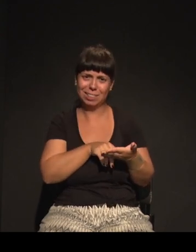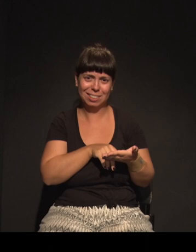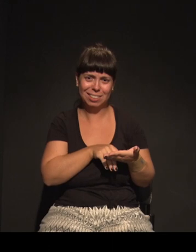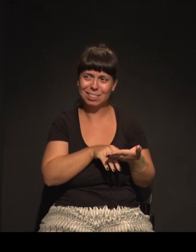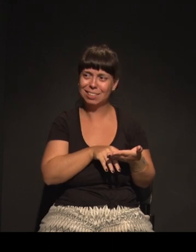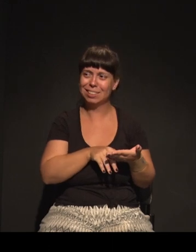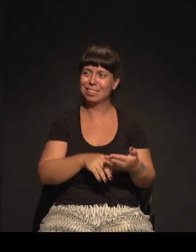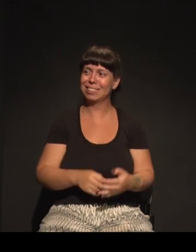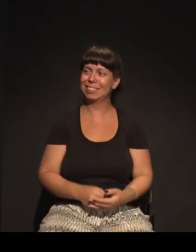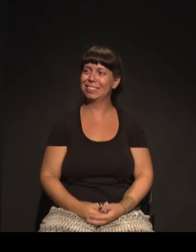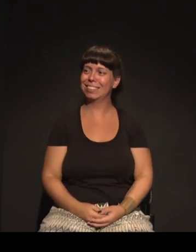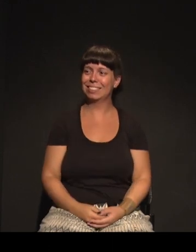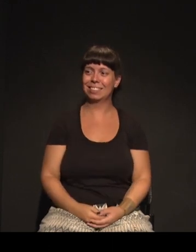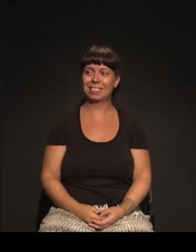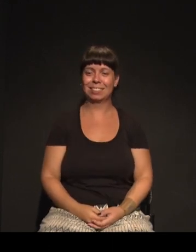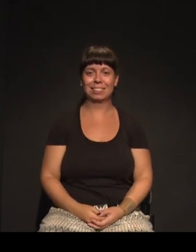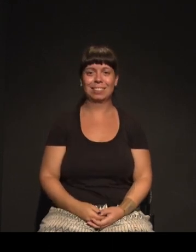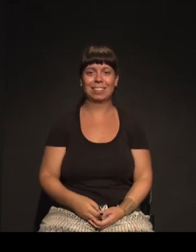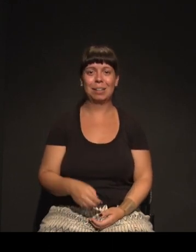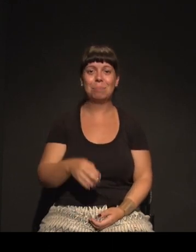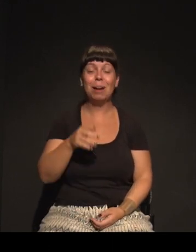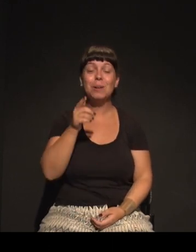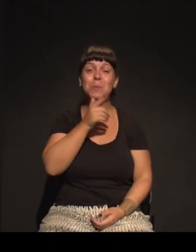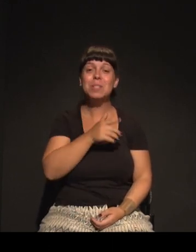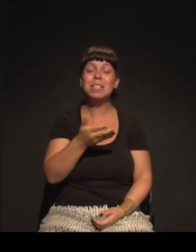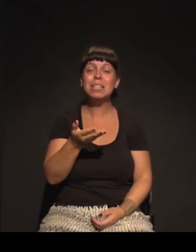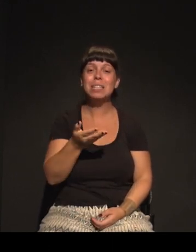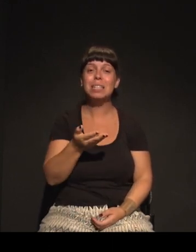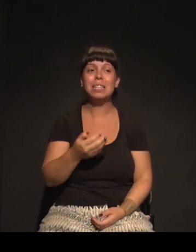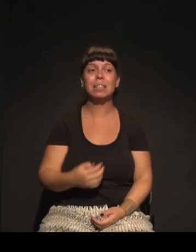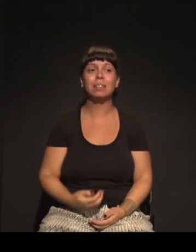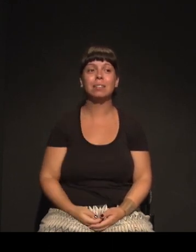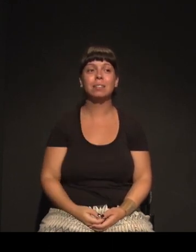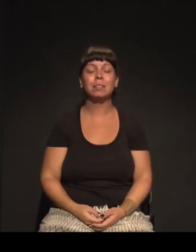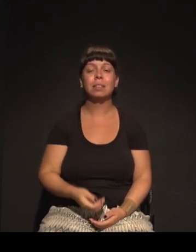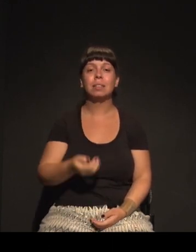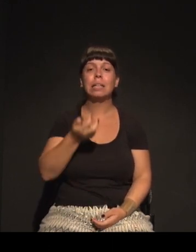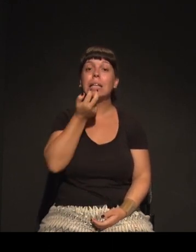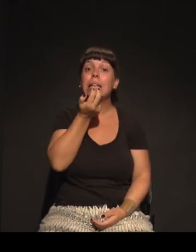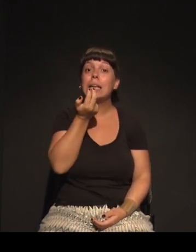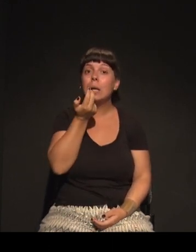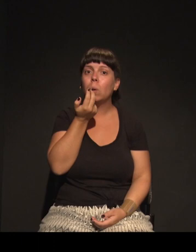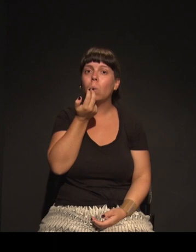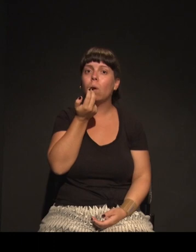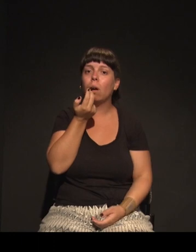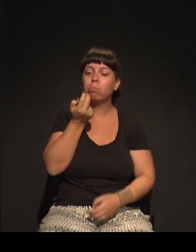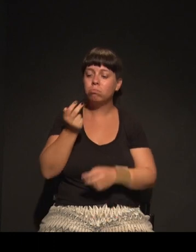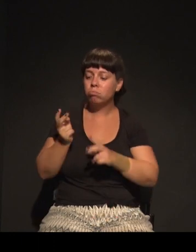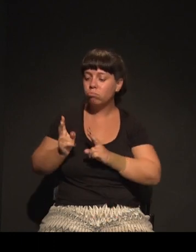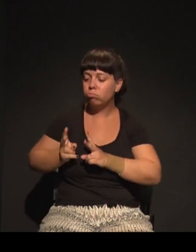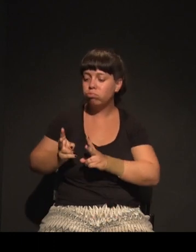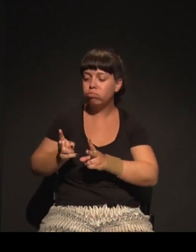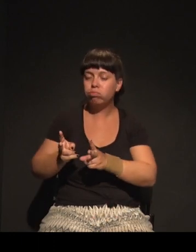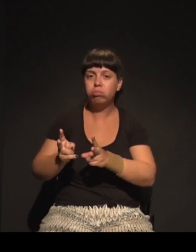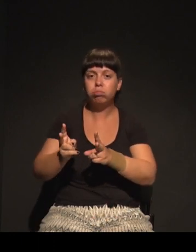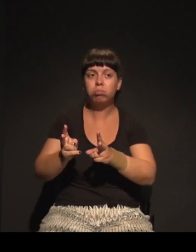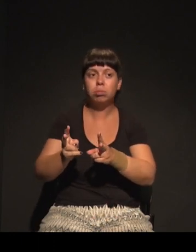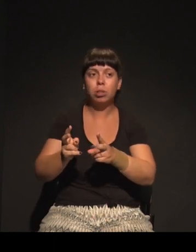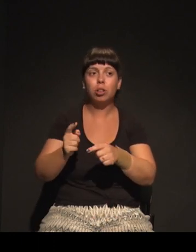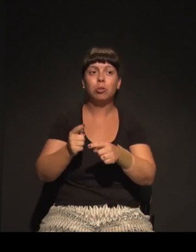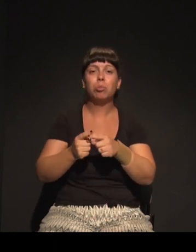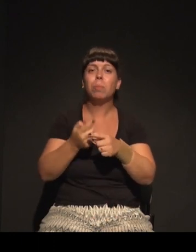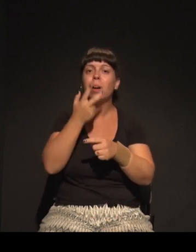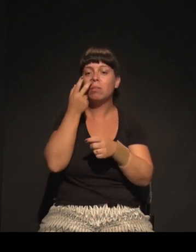a reprodução é a a manutenção da língua da língua devido à escassez de